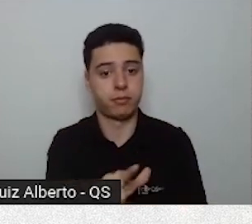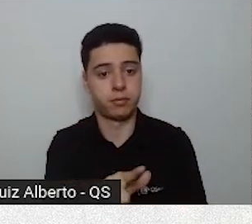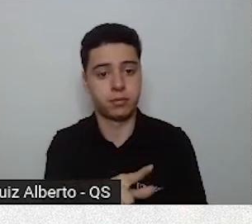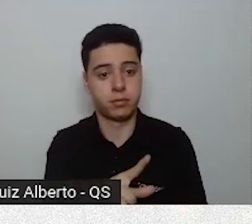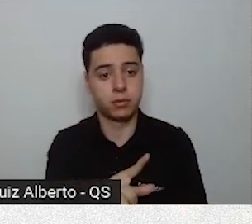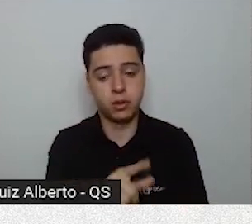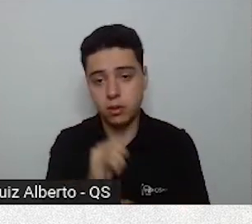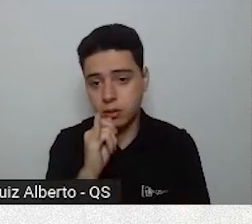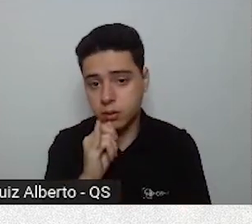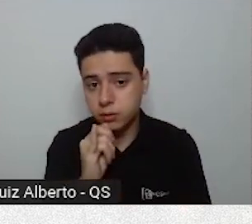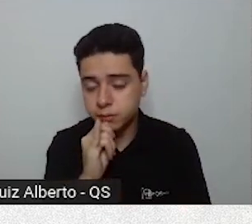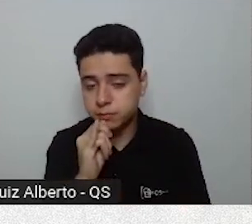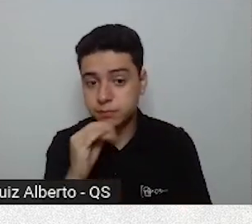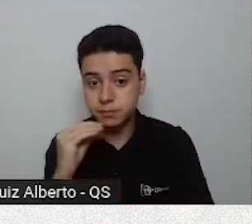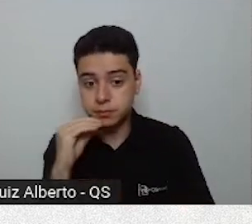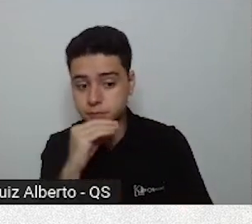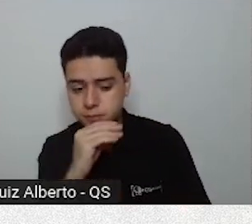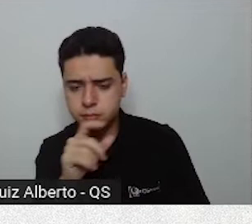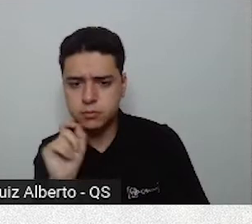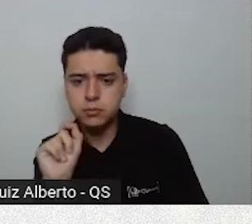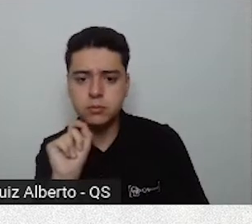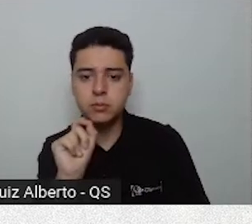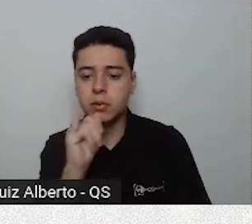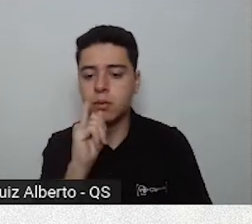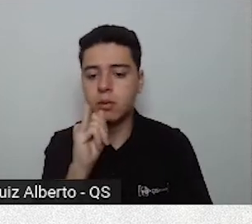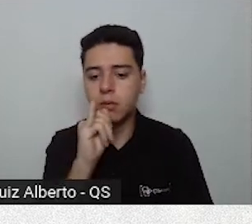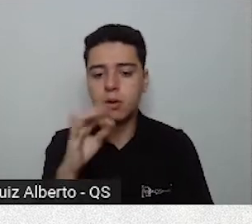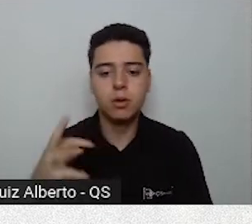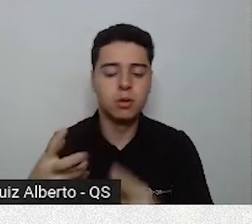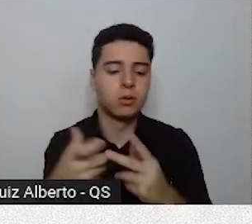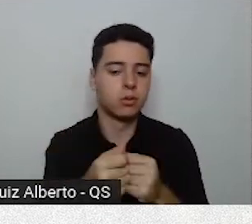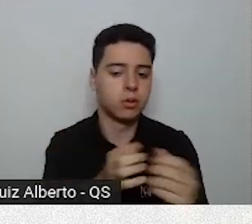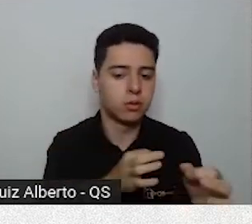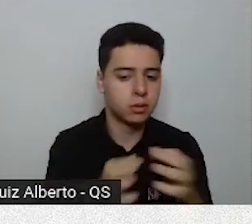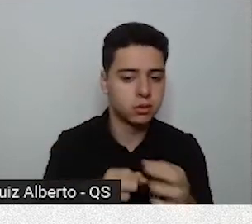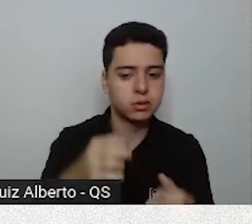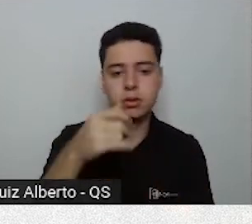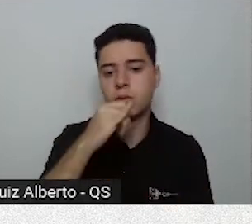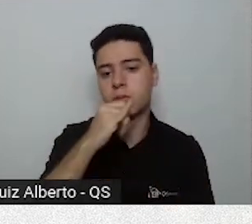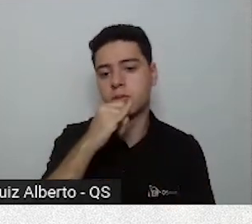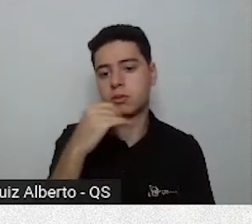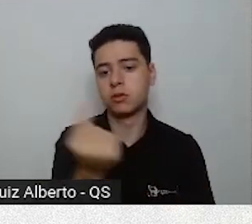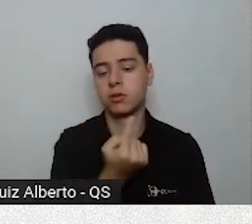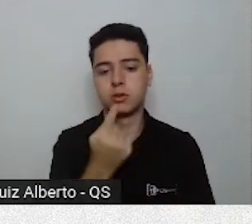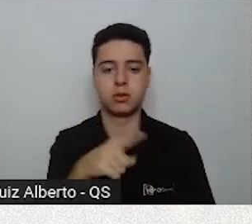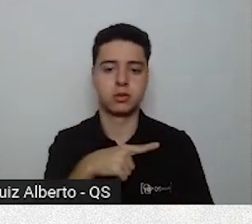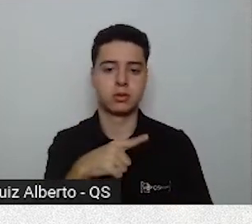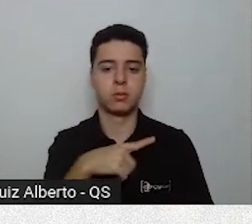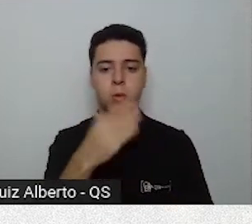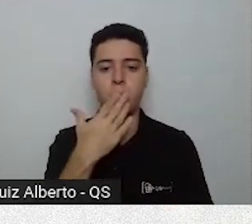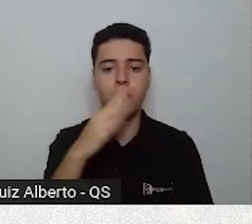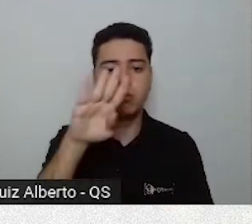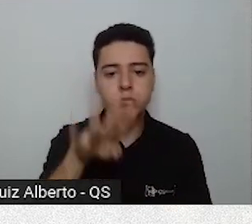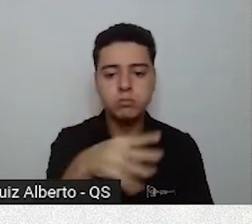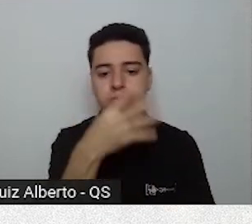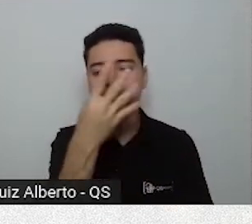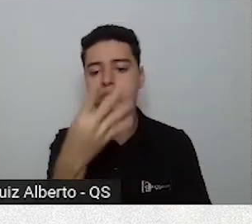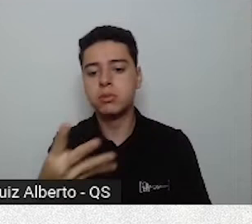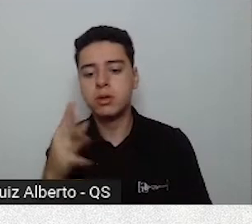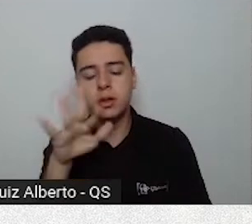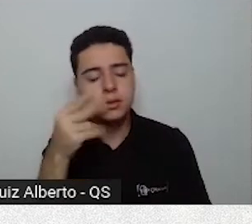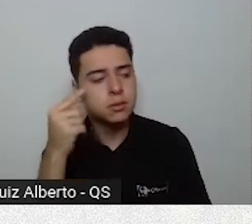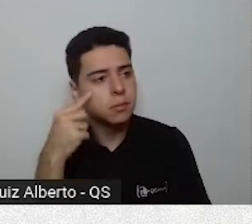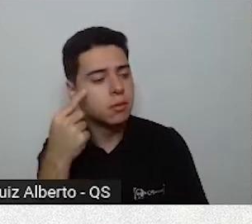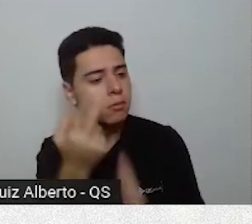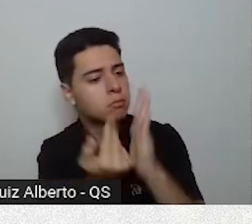ver o que dessas formas, assim, dessas manchas, que imagens que ela te sugere, né, para você ir conduzindo a